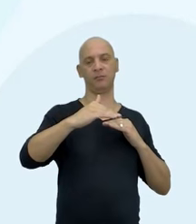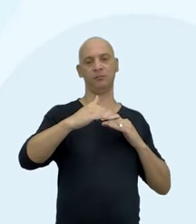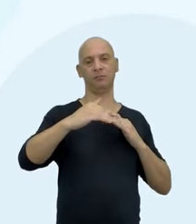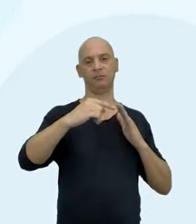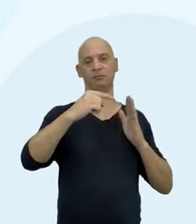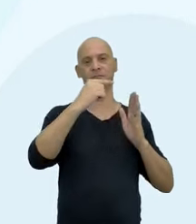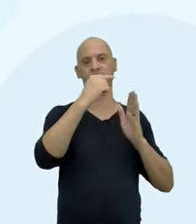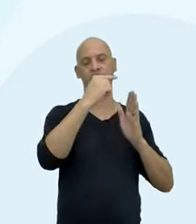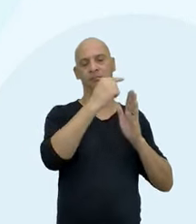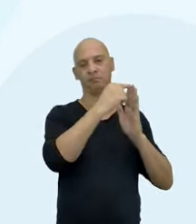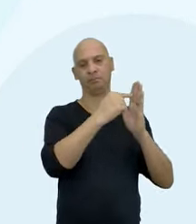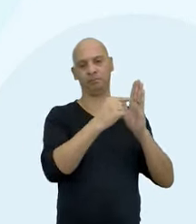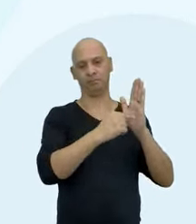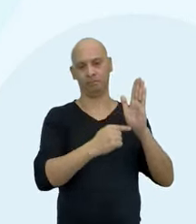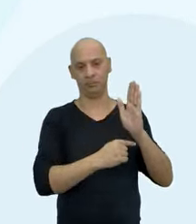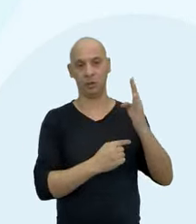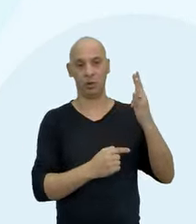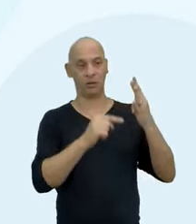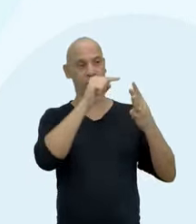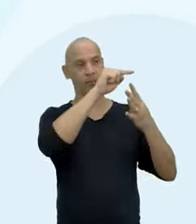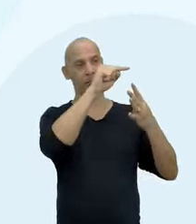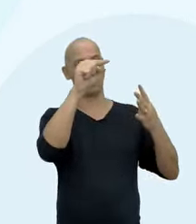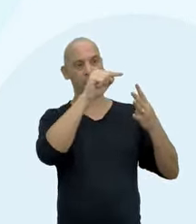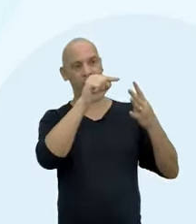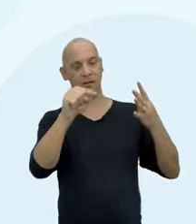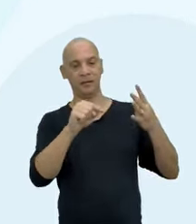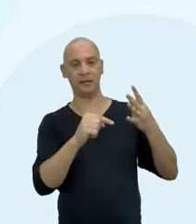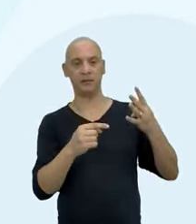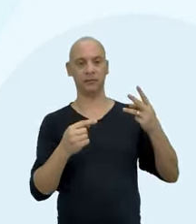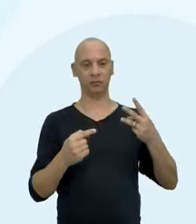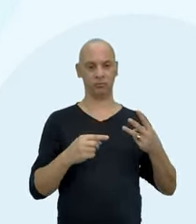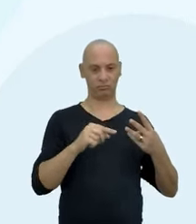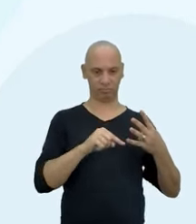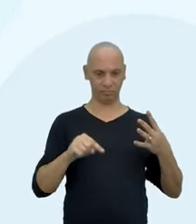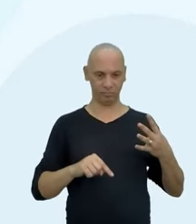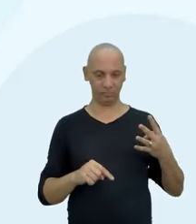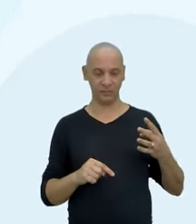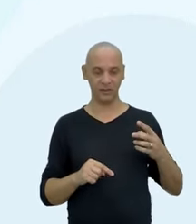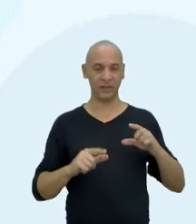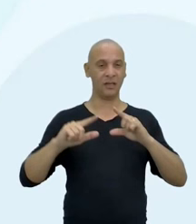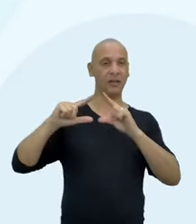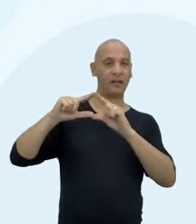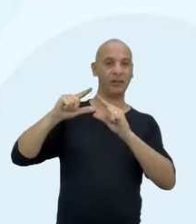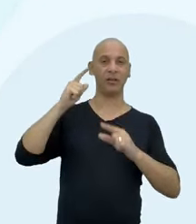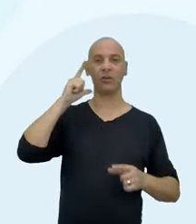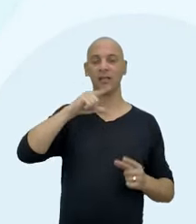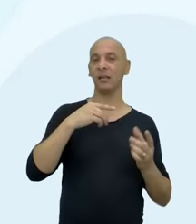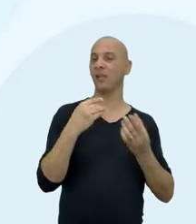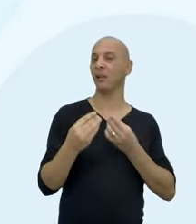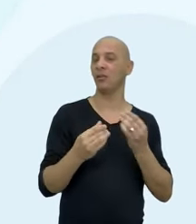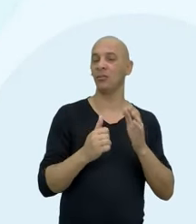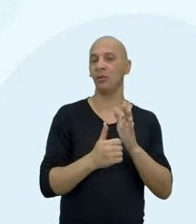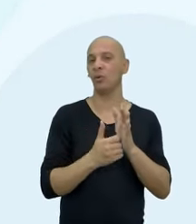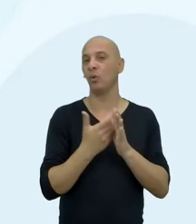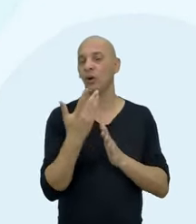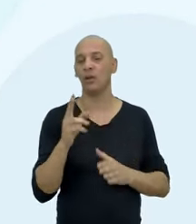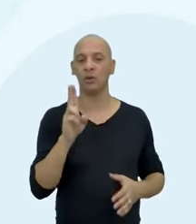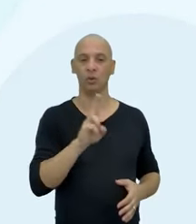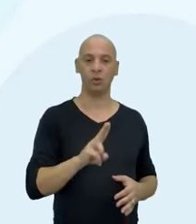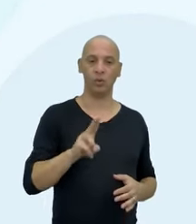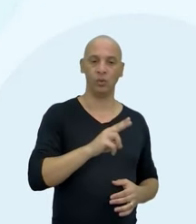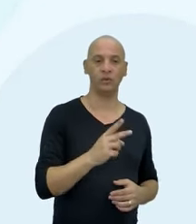pontos a reta quatro pontos na segunda com... Quantos triângulos eu consigo desenhar